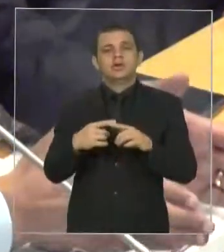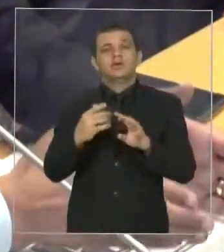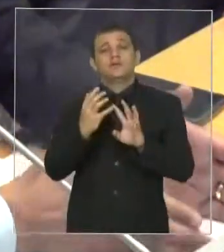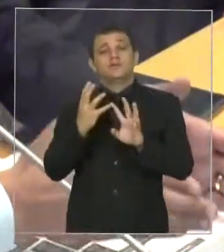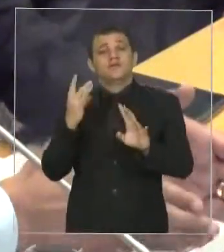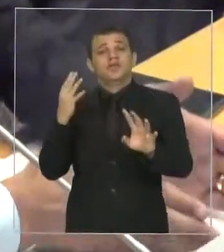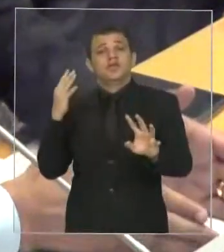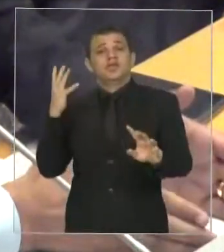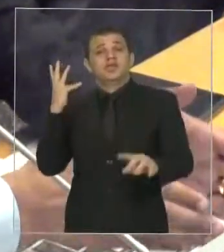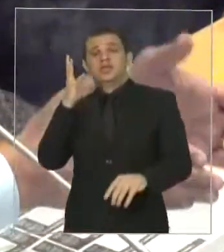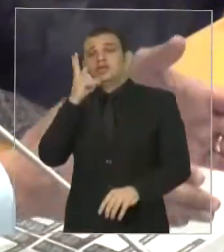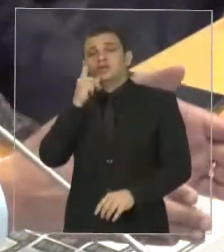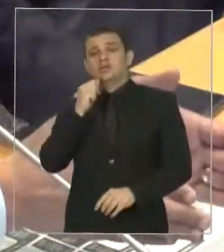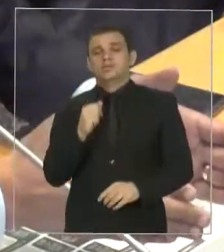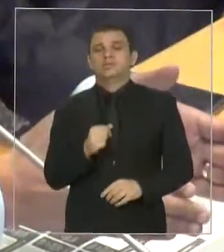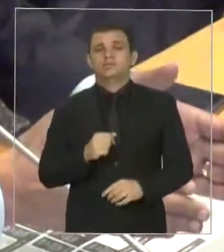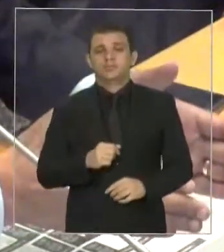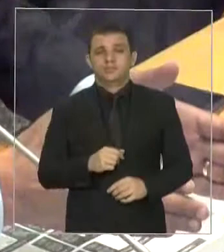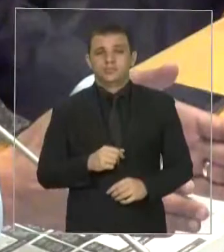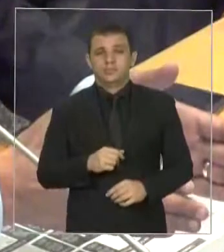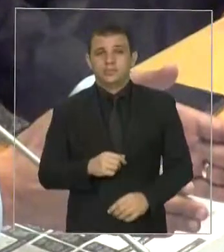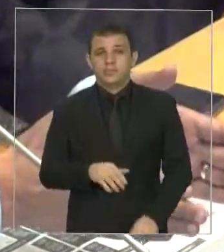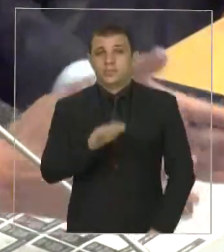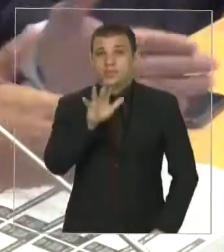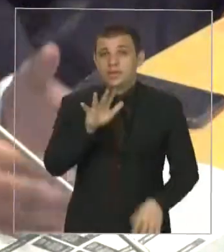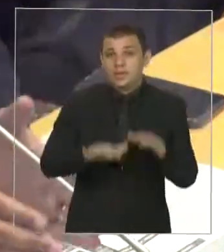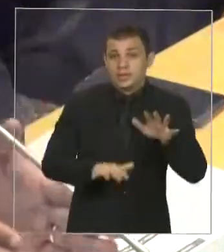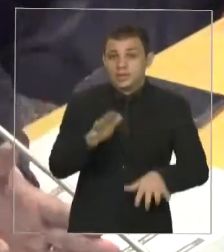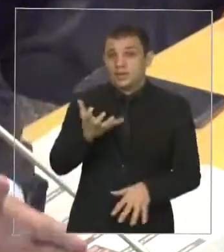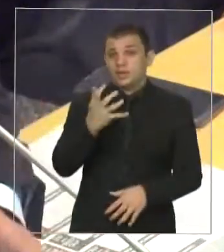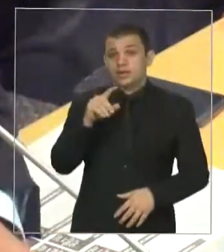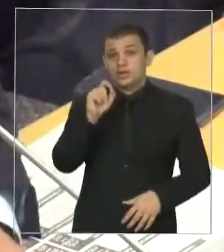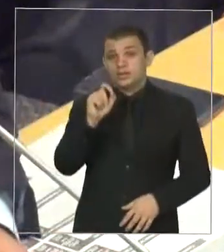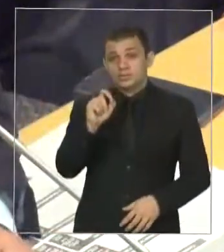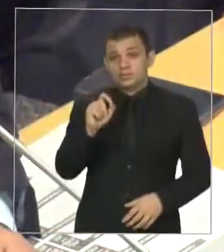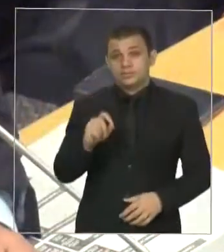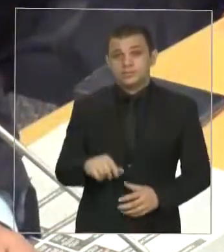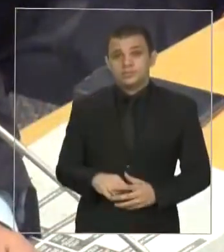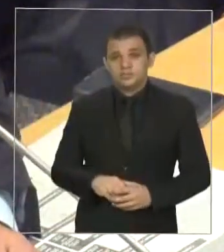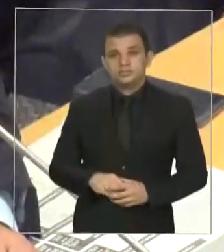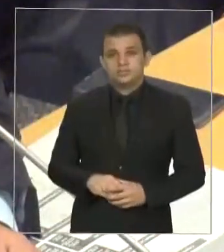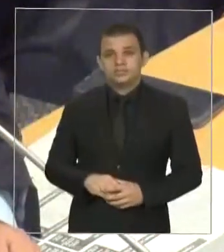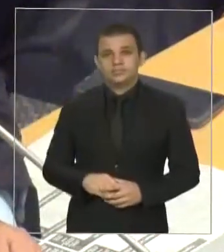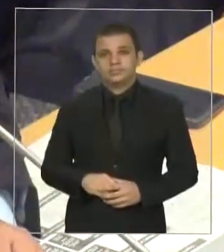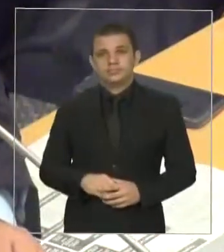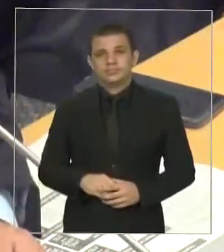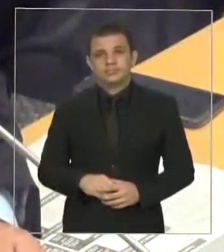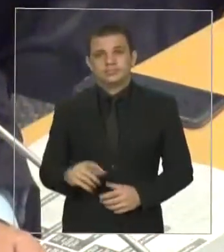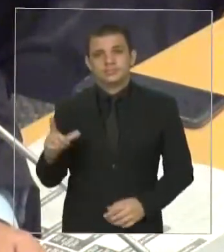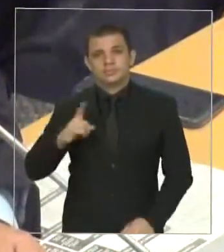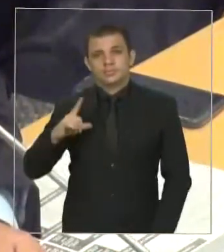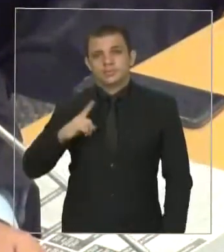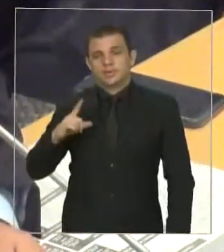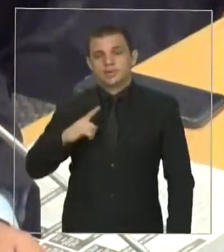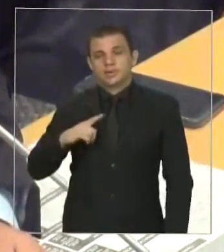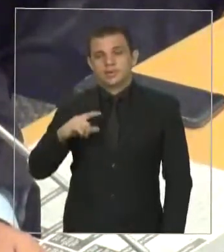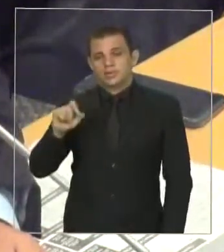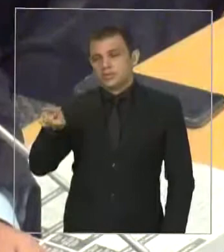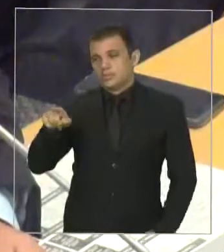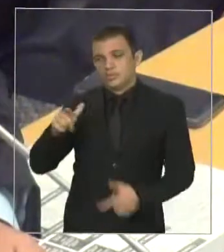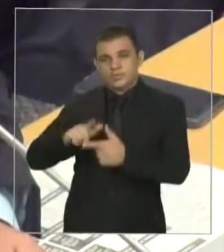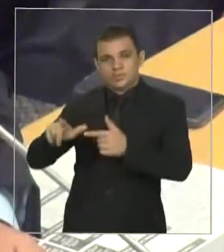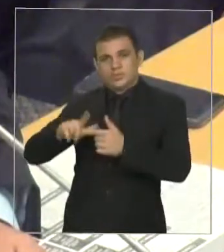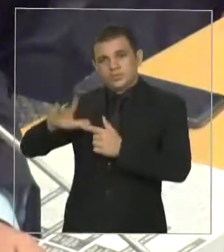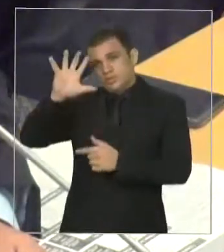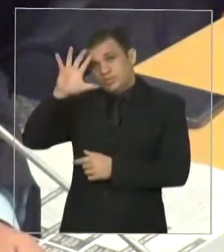procura-se dentro desse contexto é tirar uma resolutividade de um problema, porque o governo Flávio Dino vai dobrar